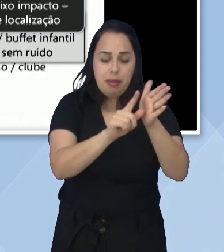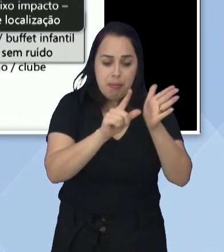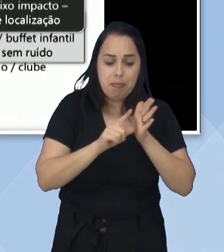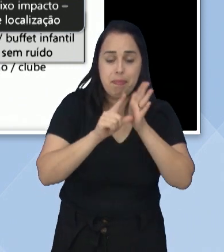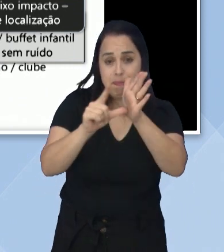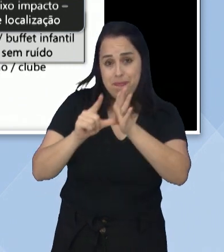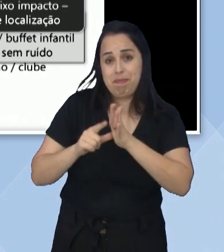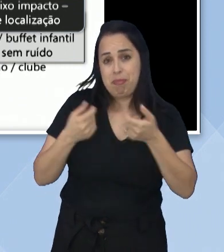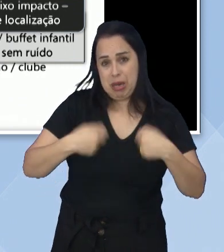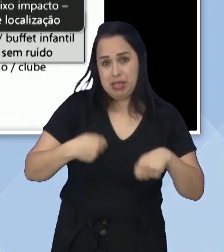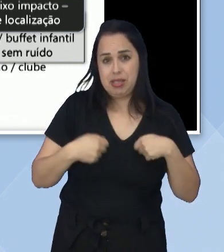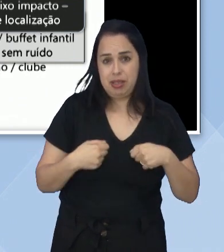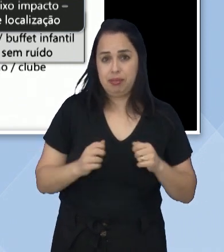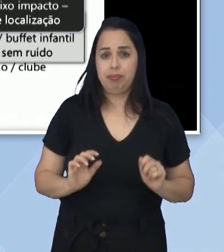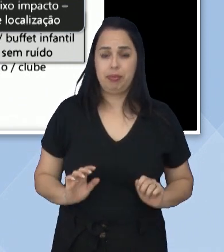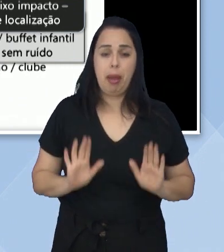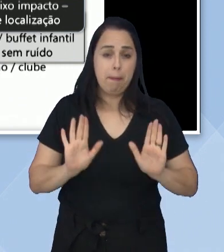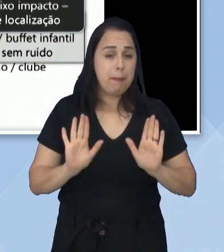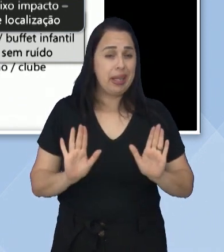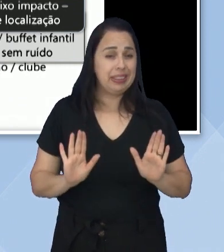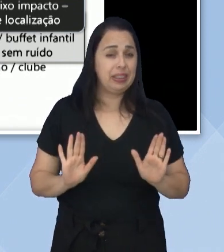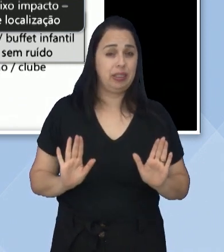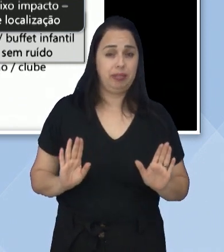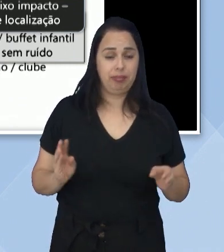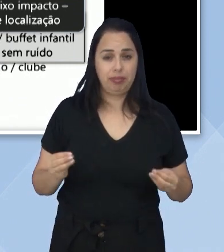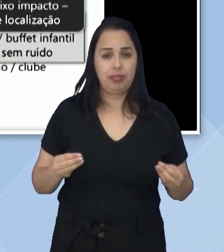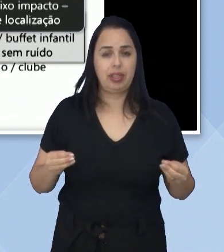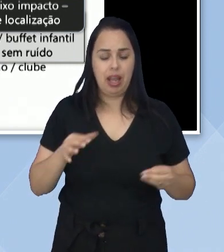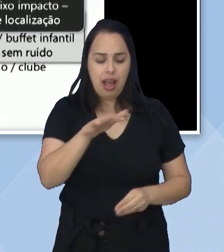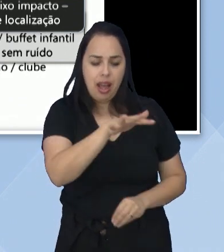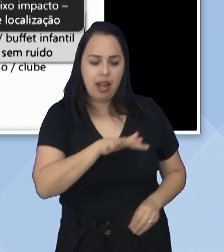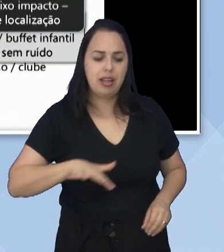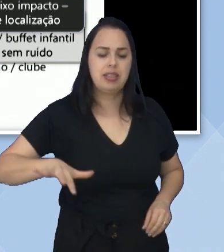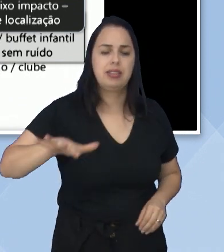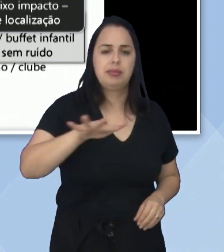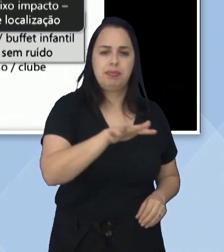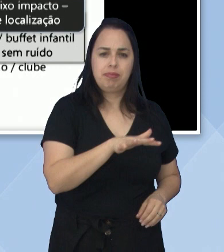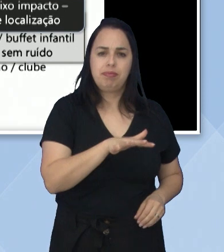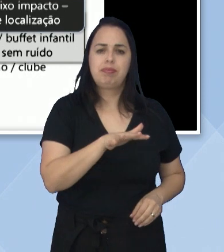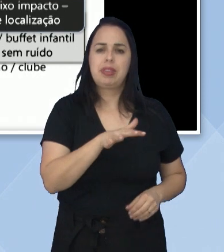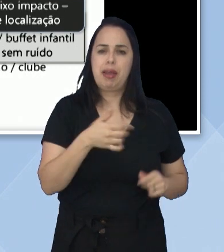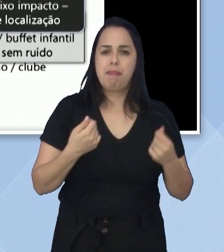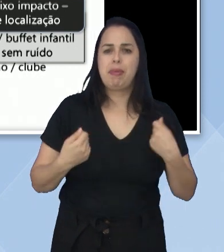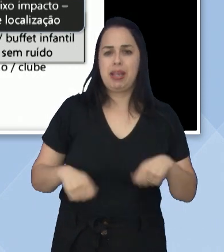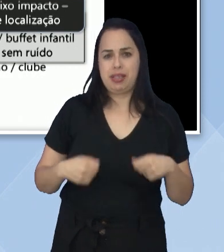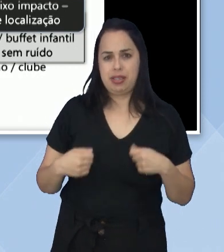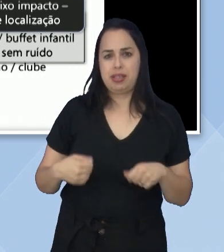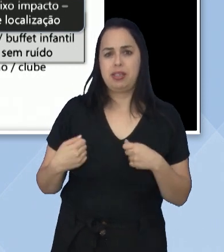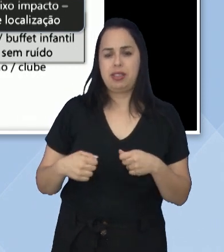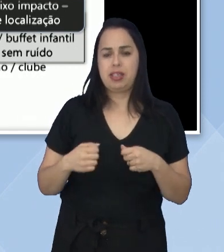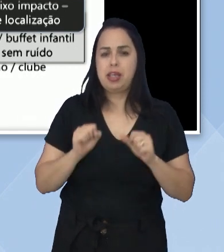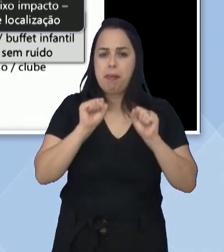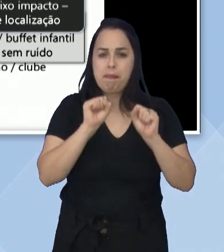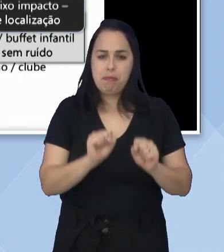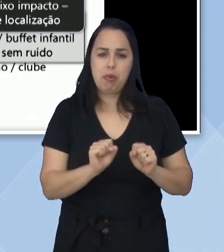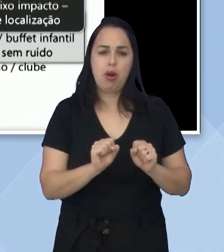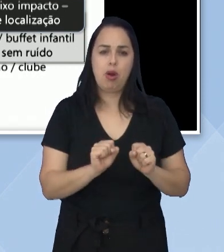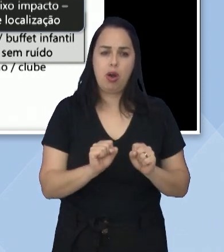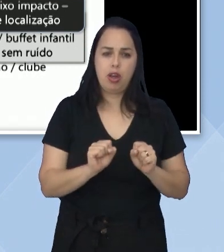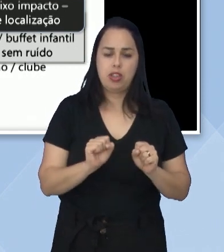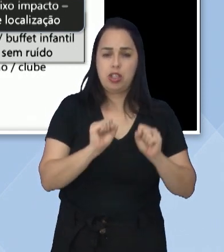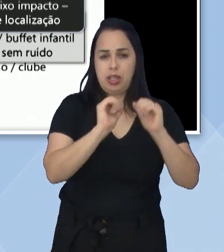Serviço essa questão toda mas ao mesmo tempo são áreas em alguns lugares que precisa que ainda são permitidas a questão